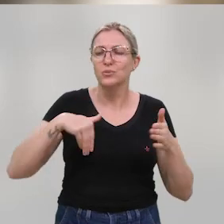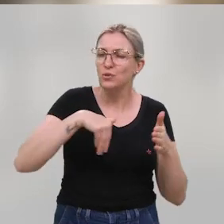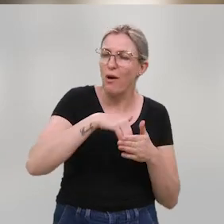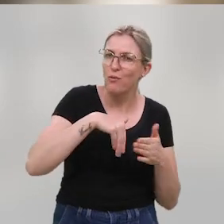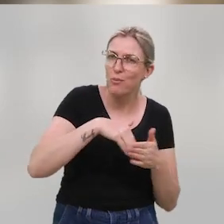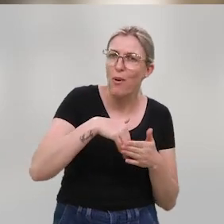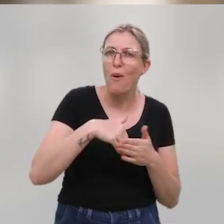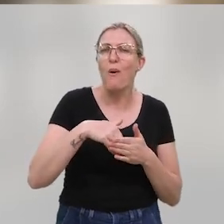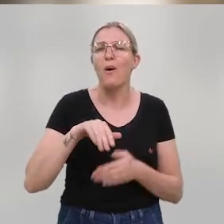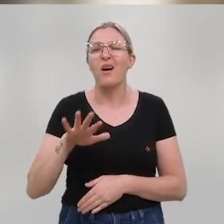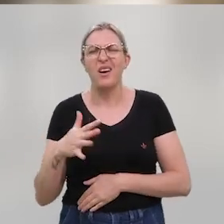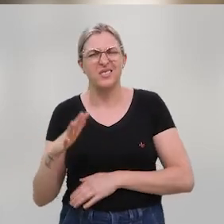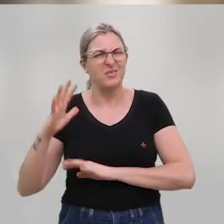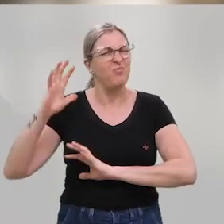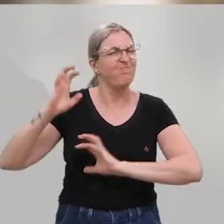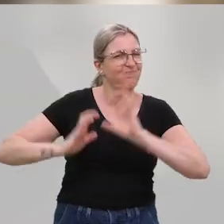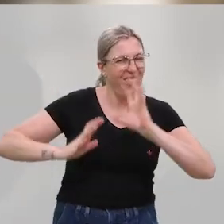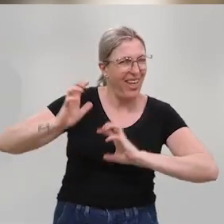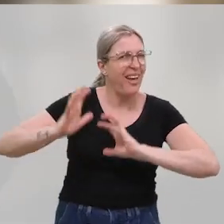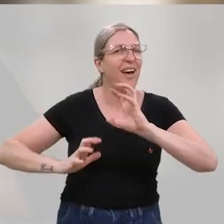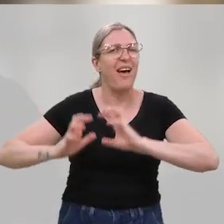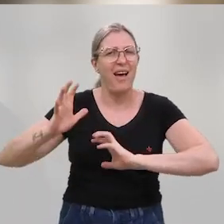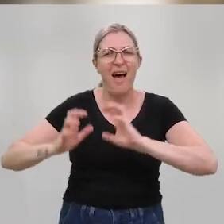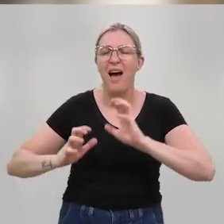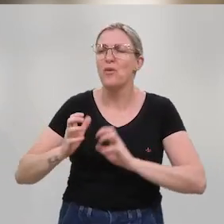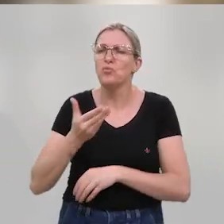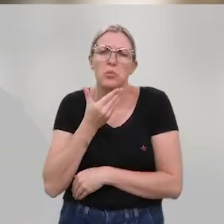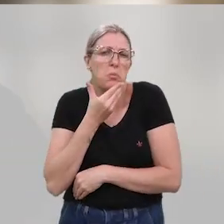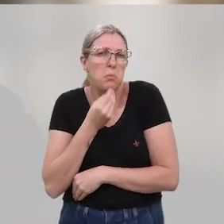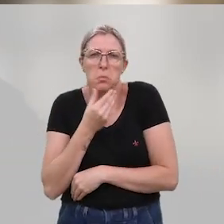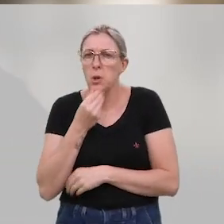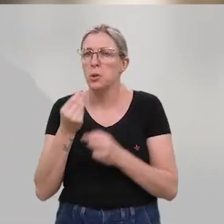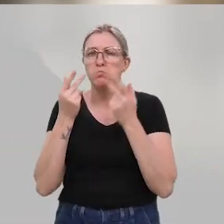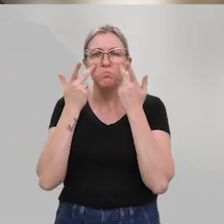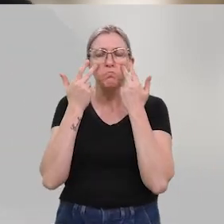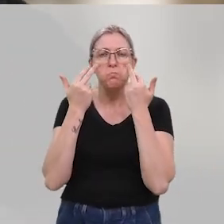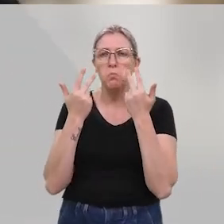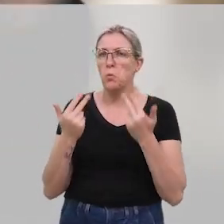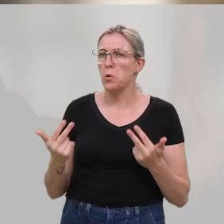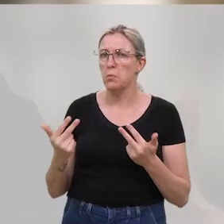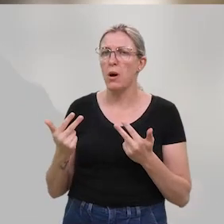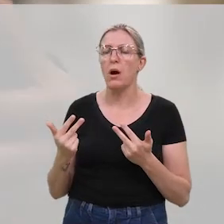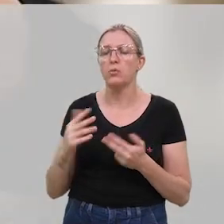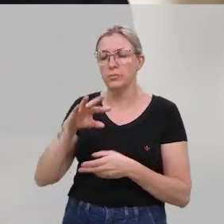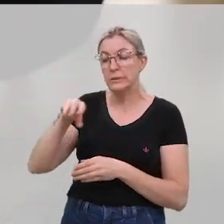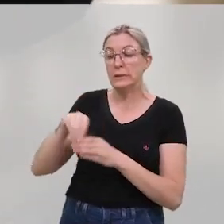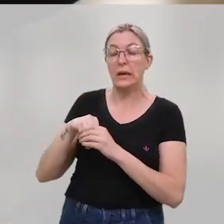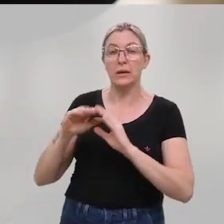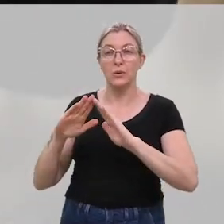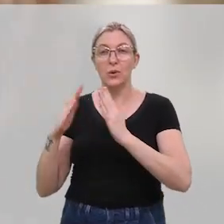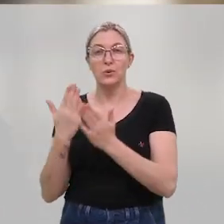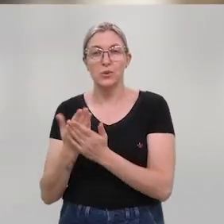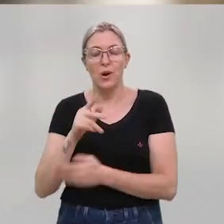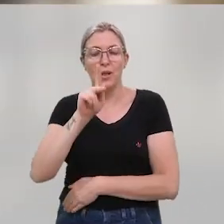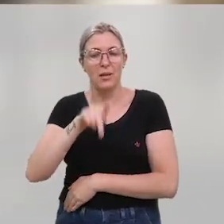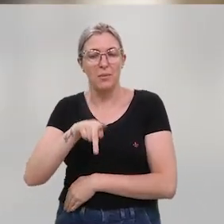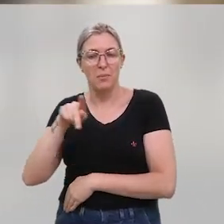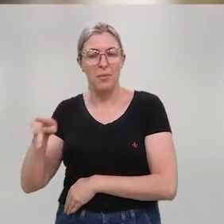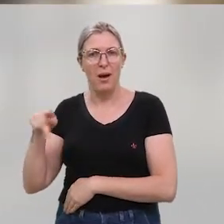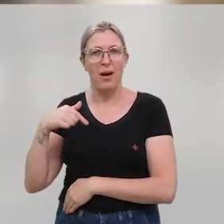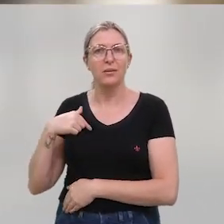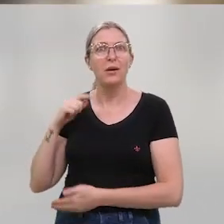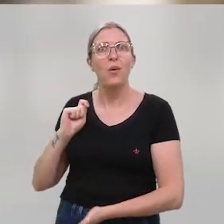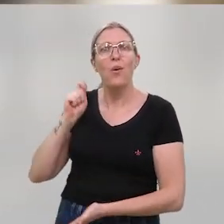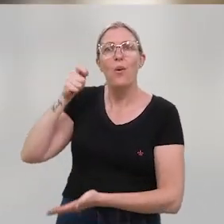outros quaisquer. Eles jogavam bola e às vezes eles também brigavam, eram meninos normais. E